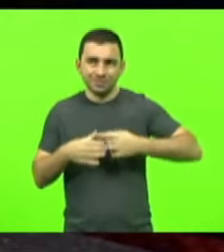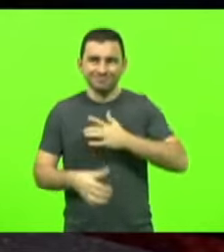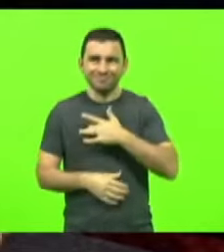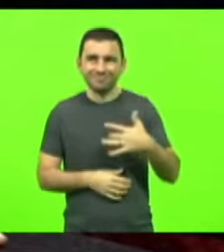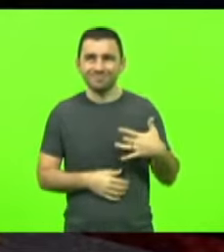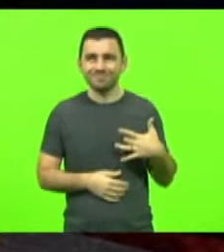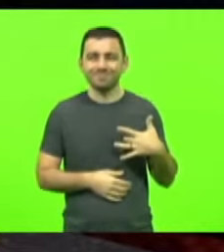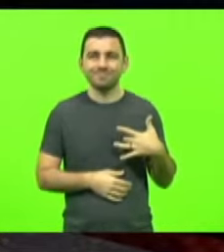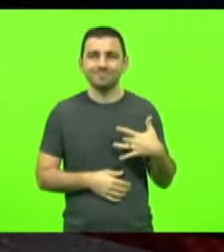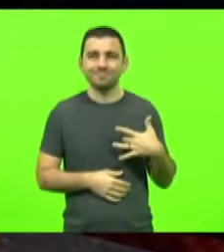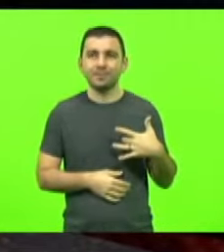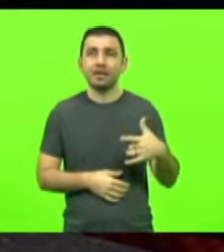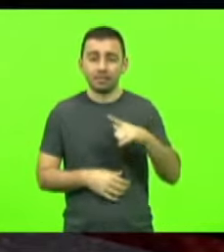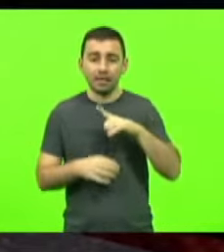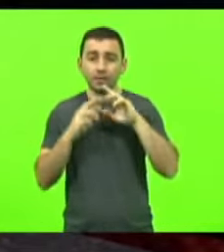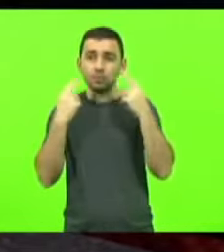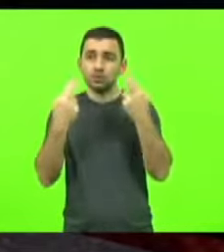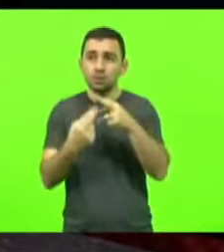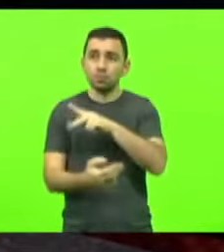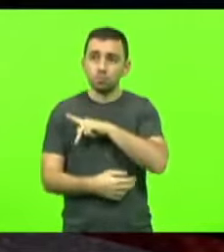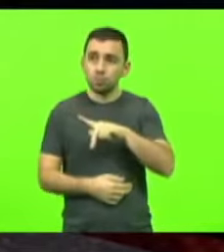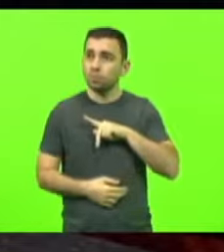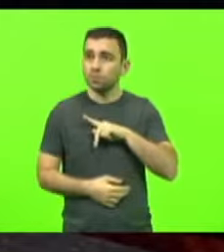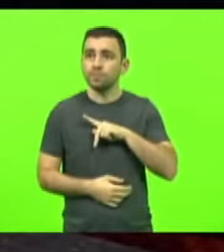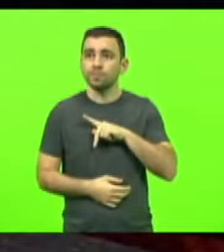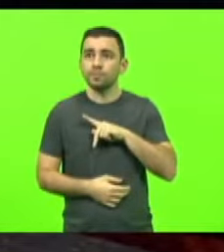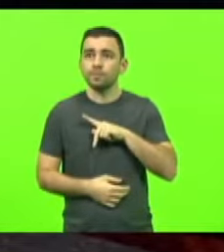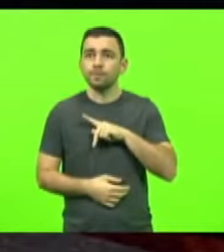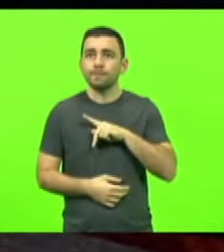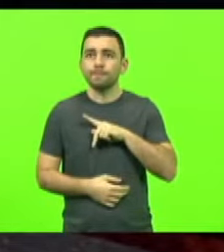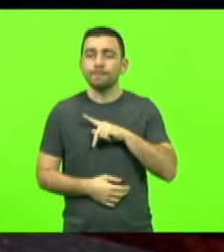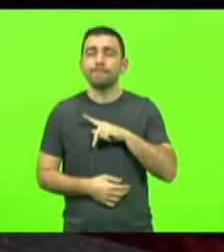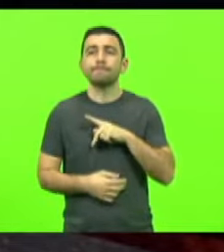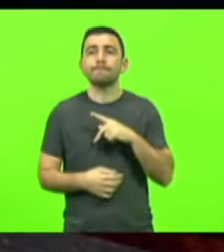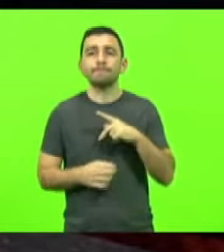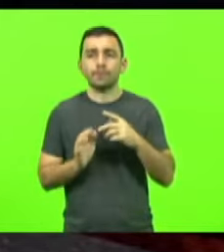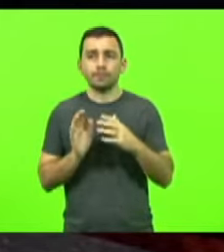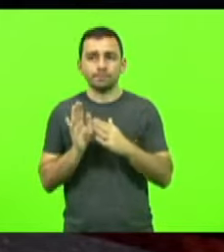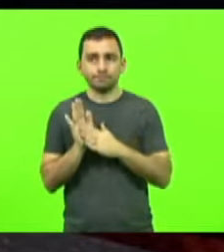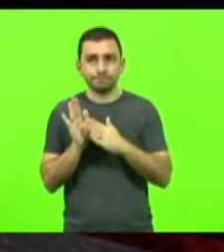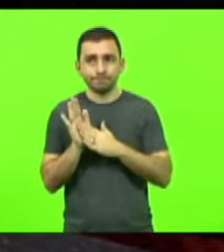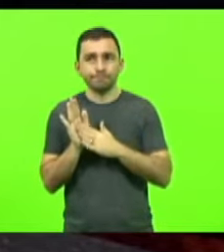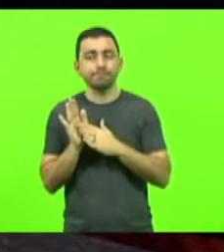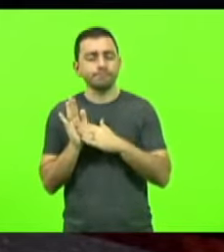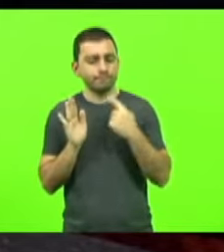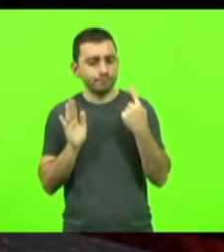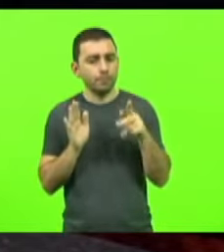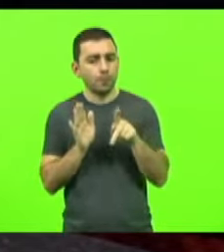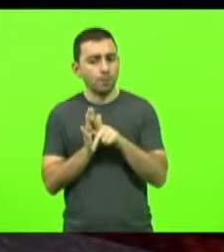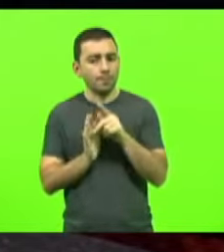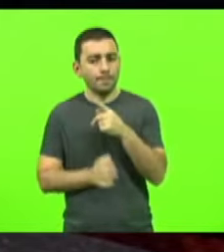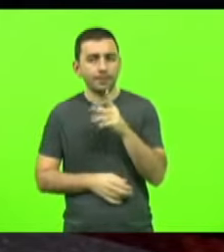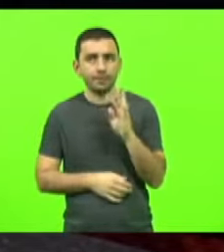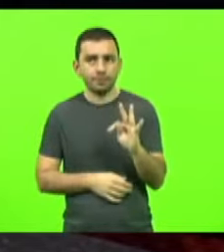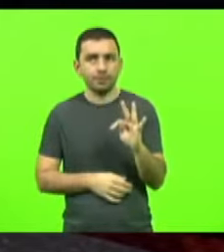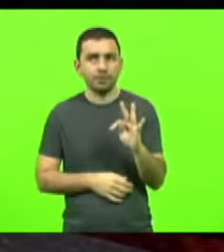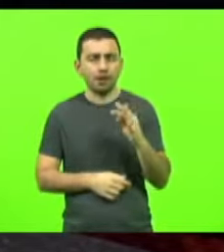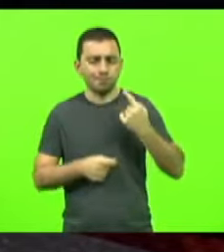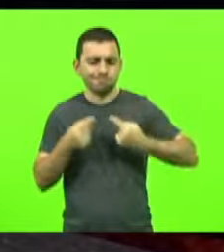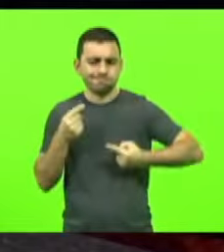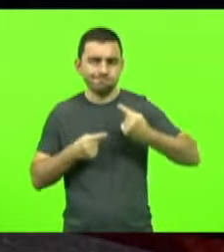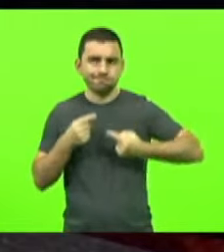teremos uma audiência pública. Essa audiência foi proposta, inclusive, por nós, da bancada do PT, onde, além de debatermos